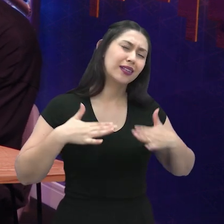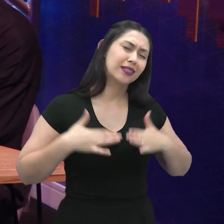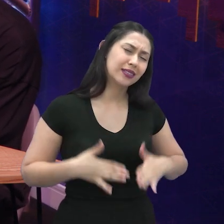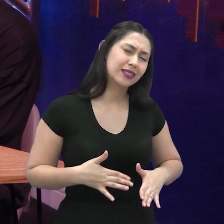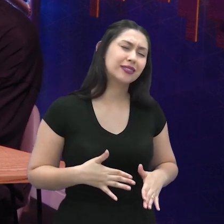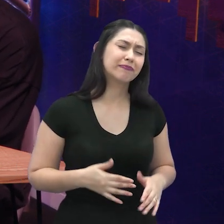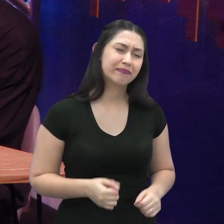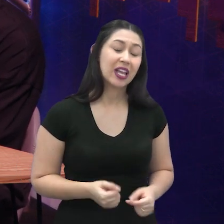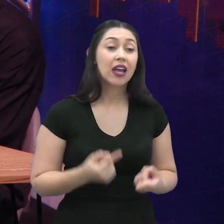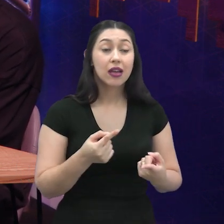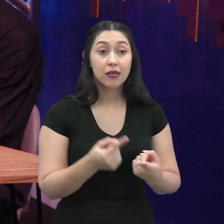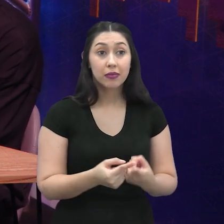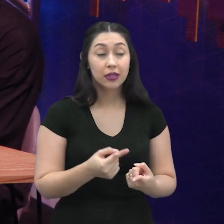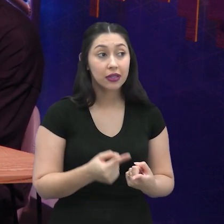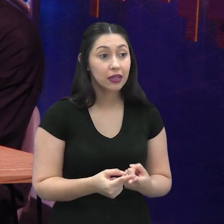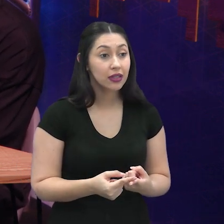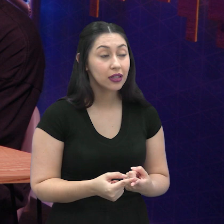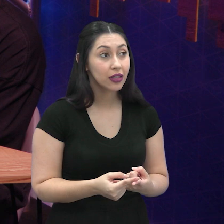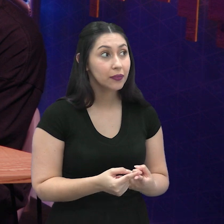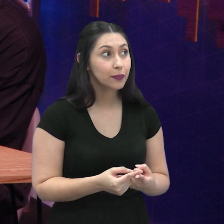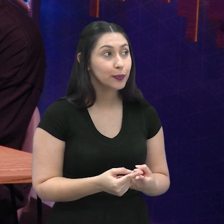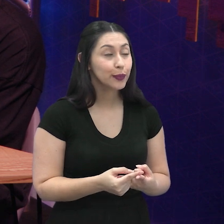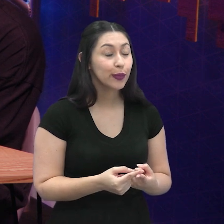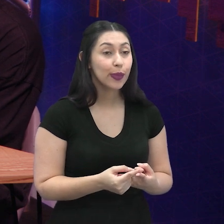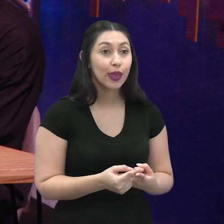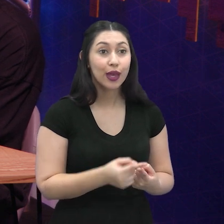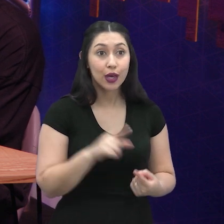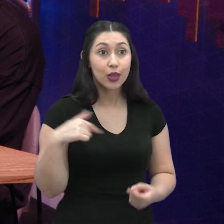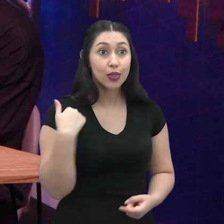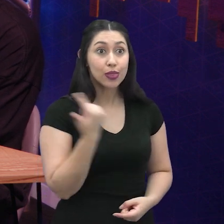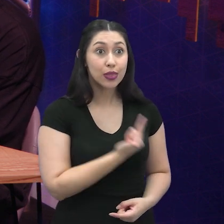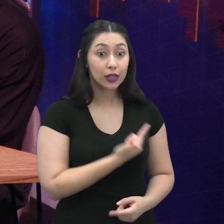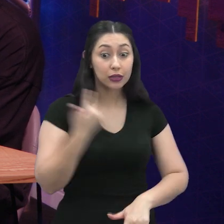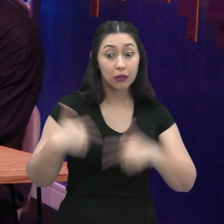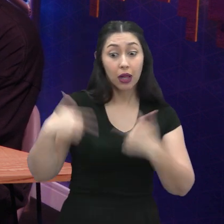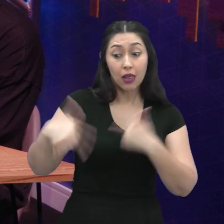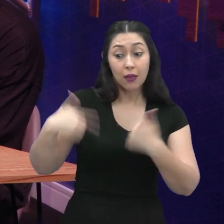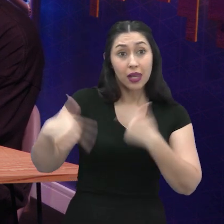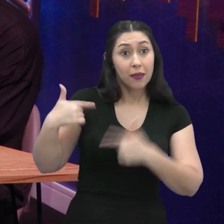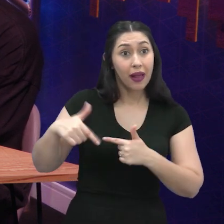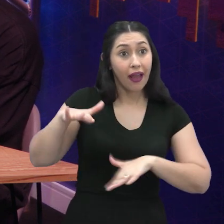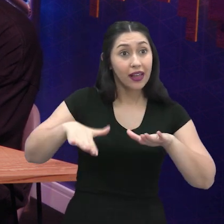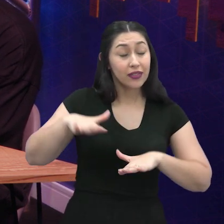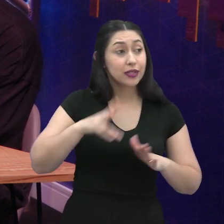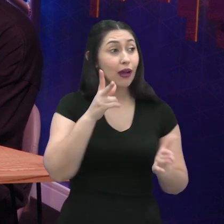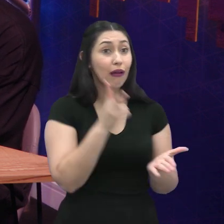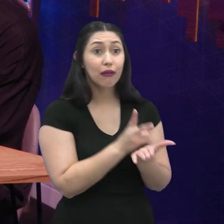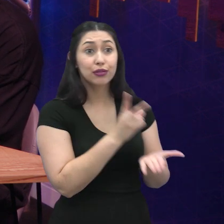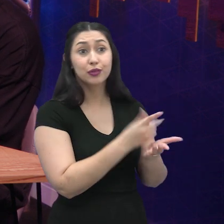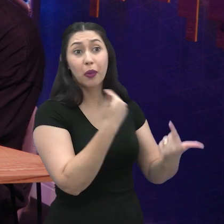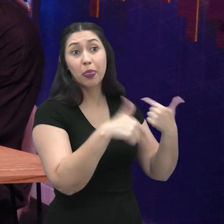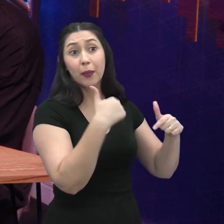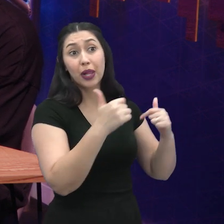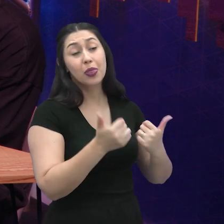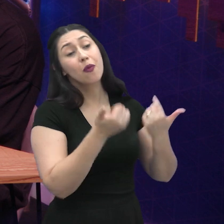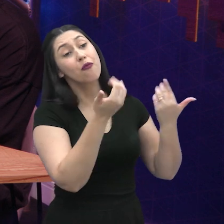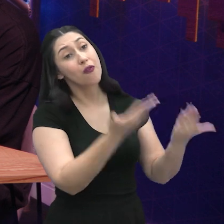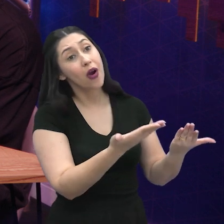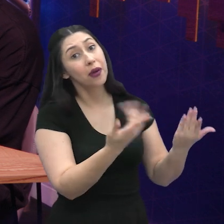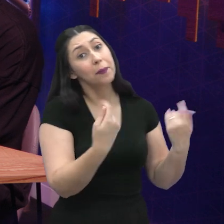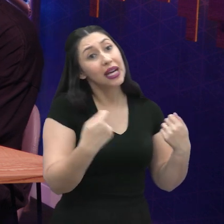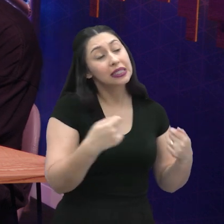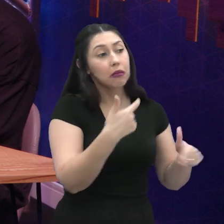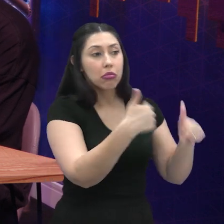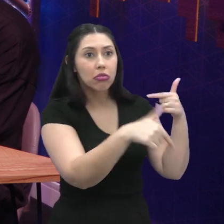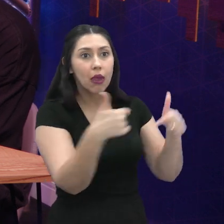para descanso. Porque a gente para de trabalhar aqui, mas muitas vezes a gente continua trabalhando fora,